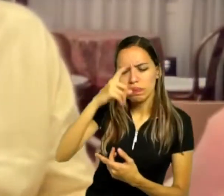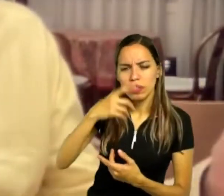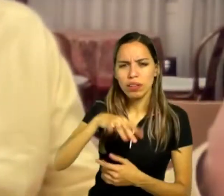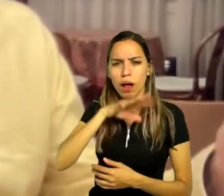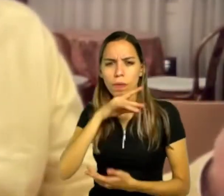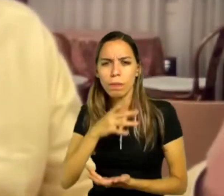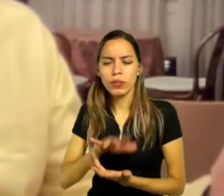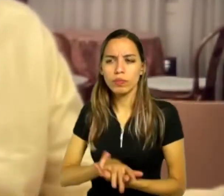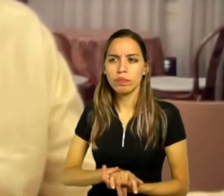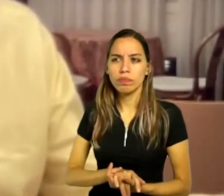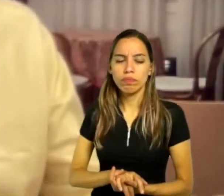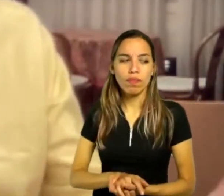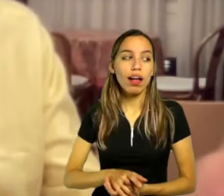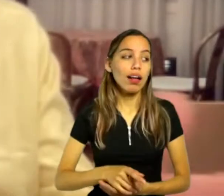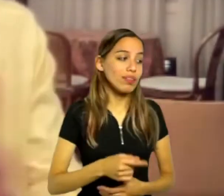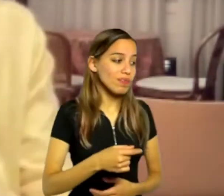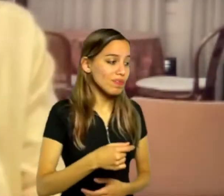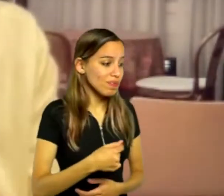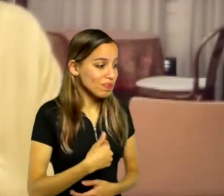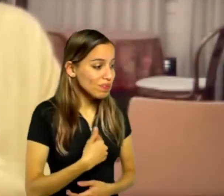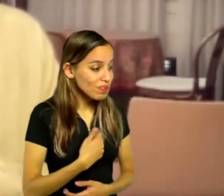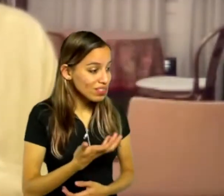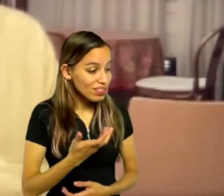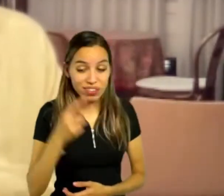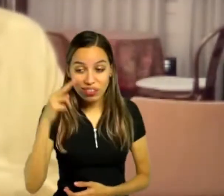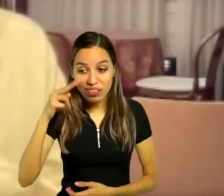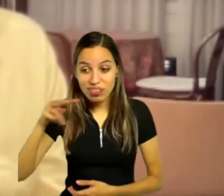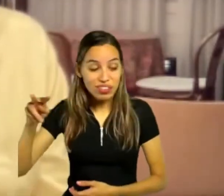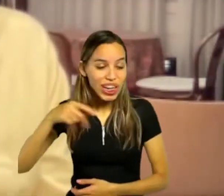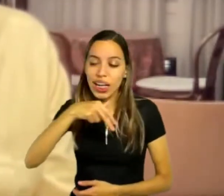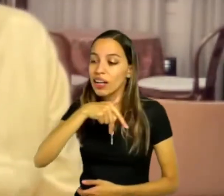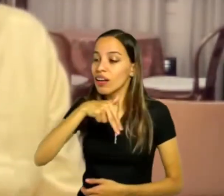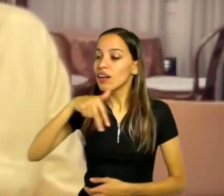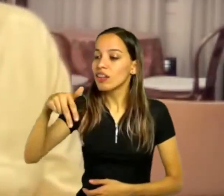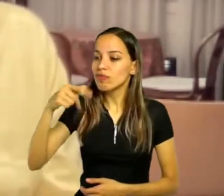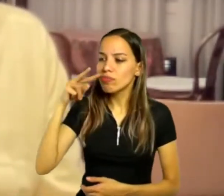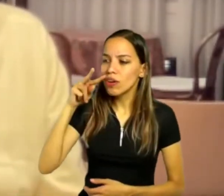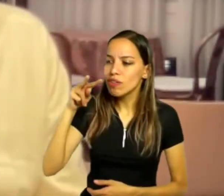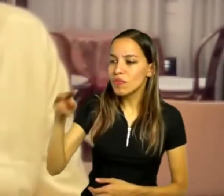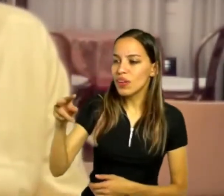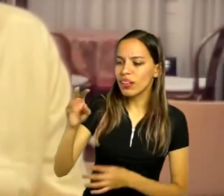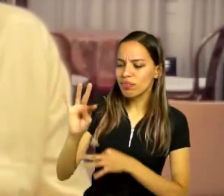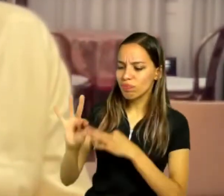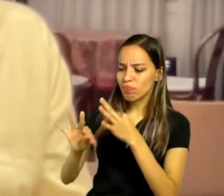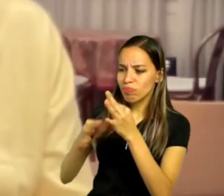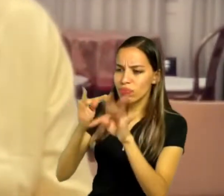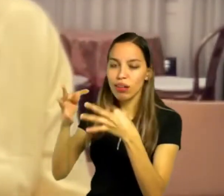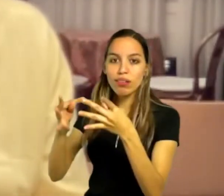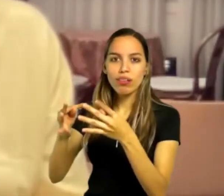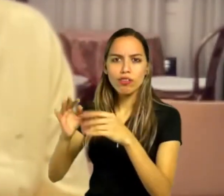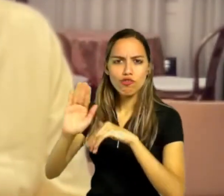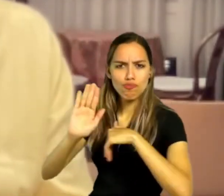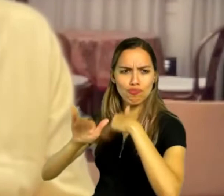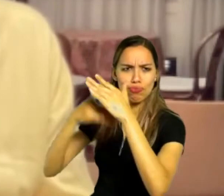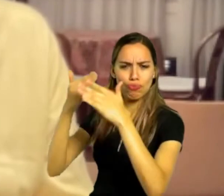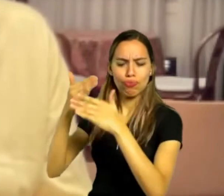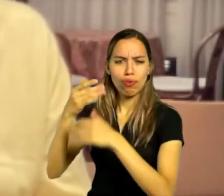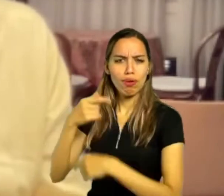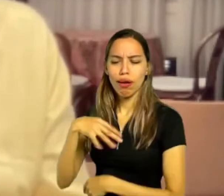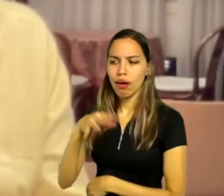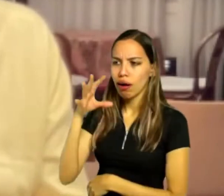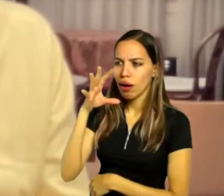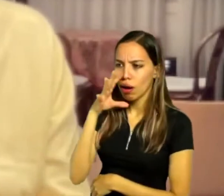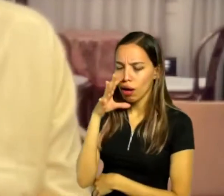essa felicidade de assistir essa transformação que ocorreu nessa área, né? E o que veio